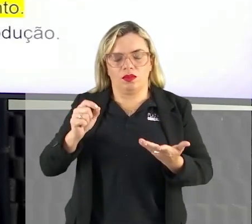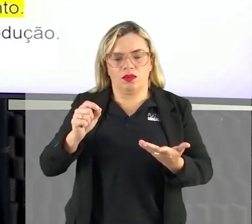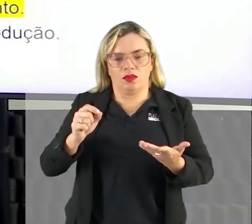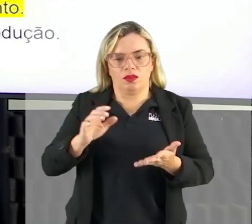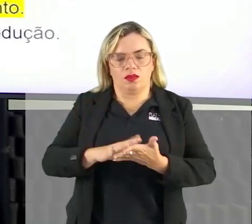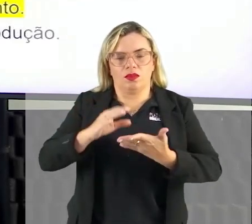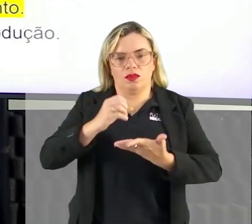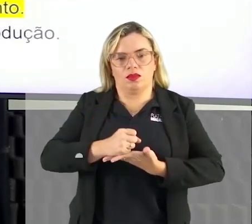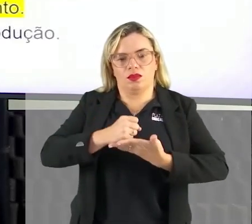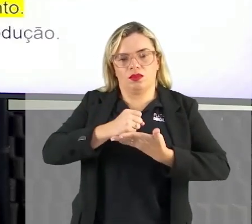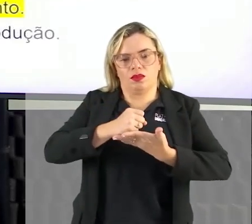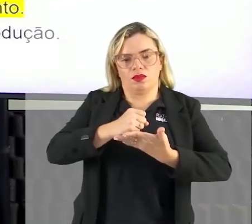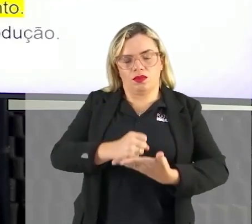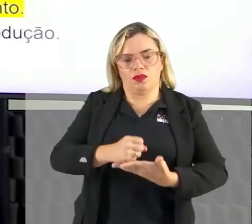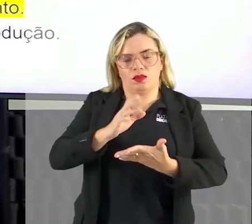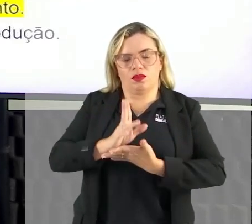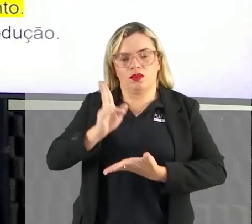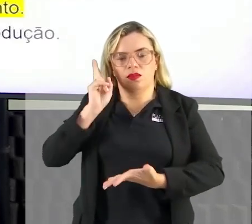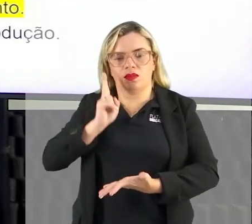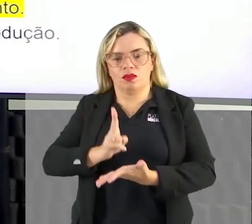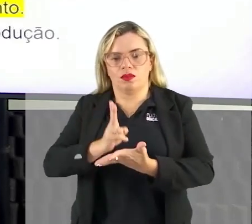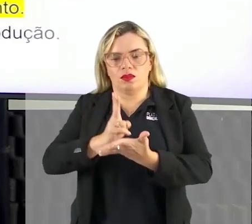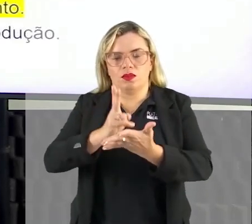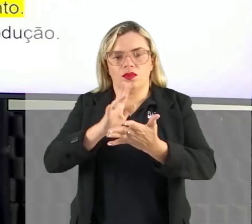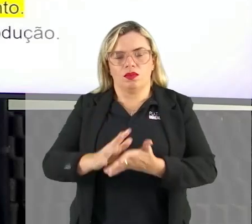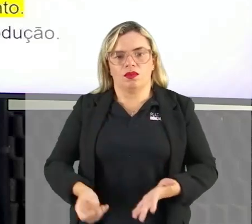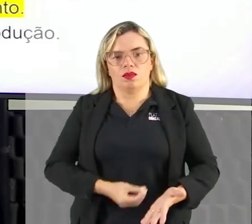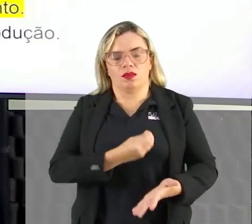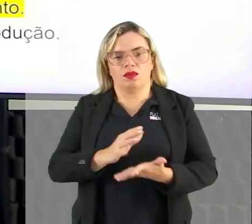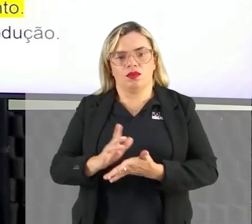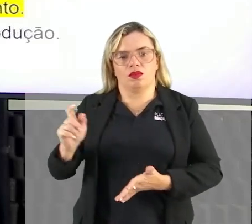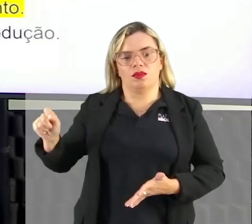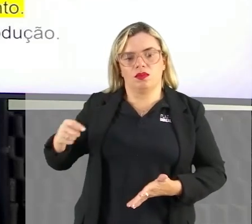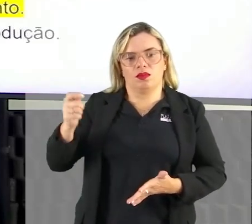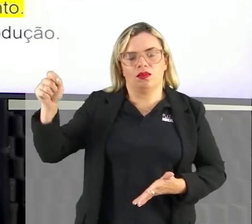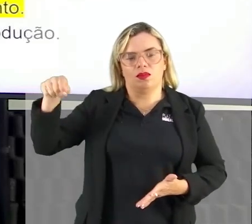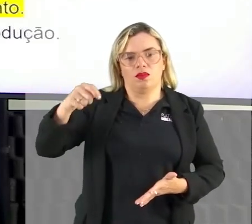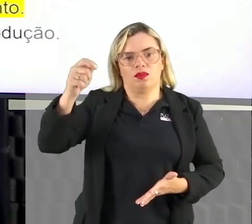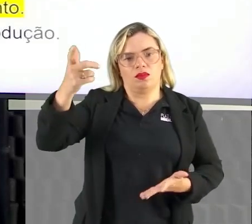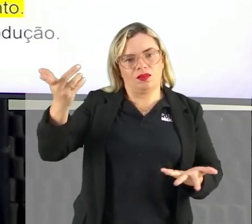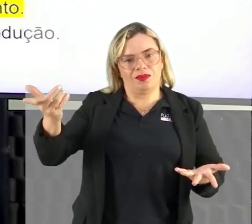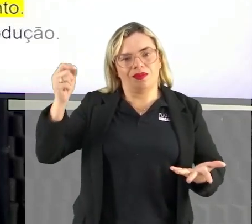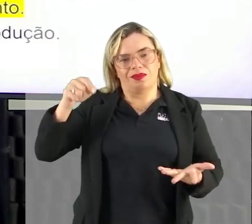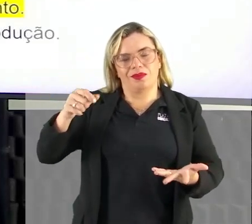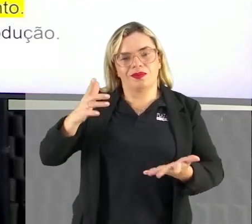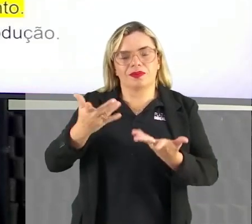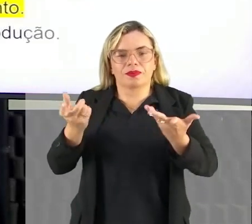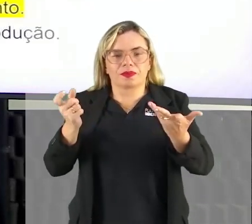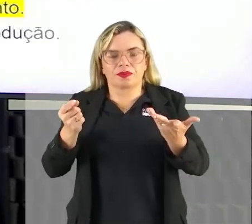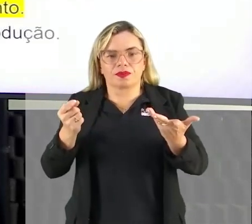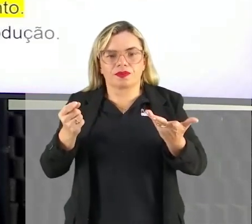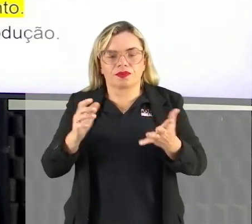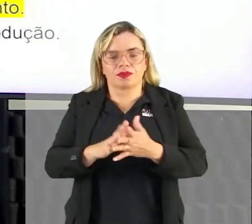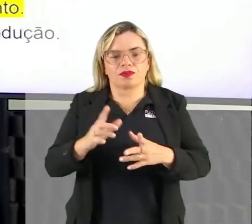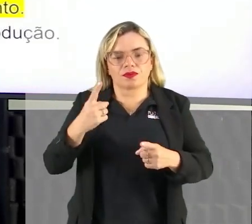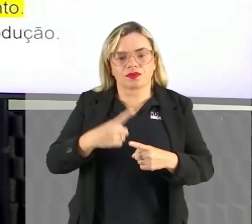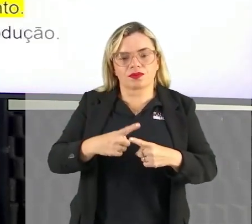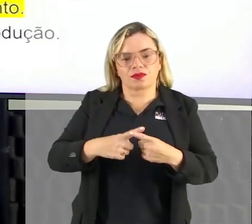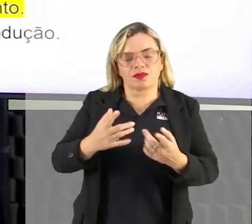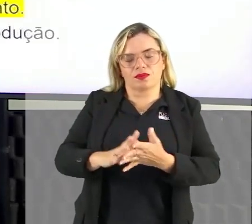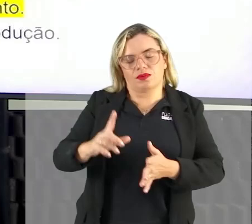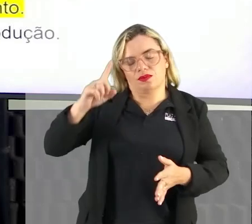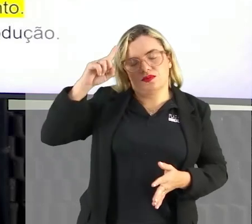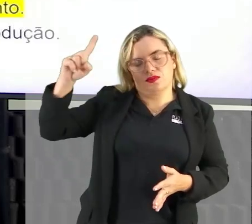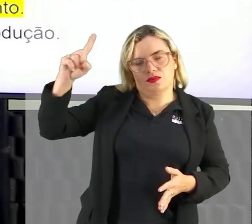na ajuda, né, para preservar as abelhas. E é engraçado porque a gente, no dia a dia,